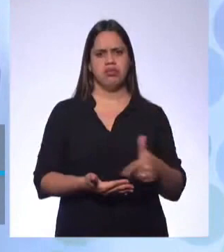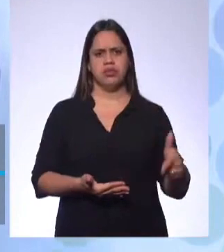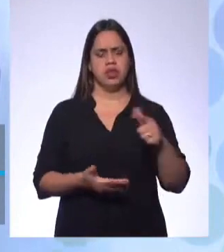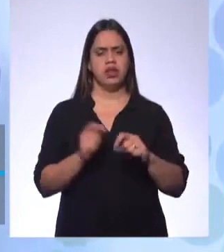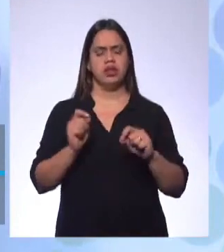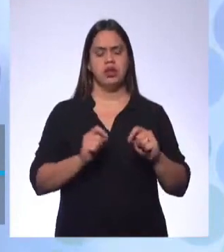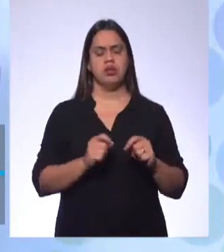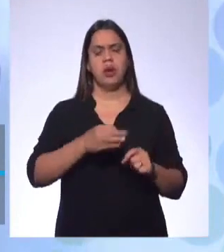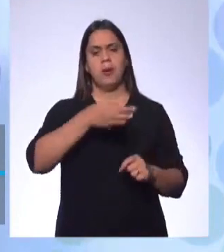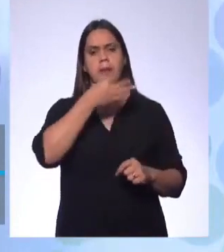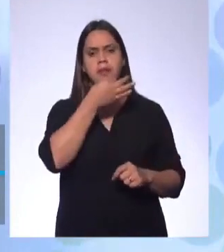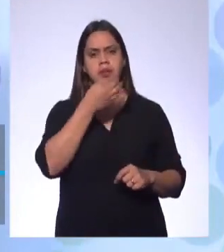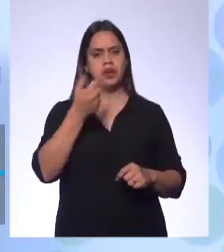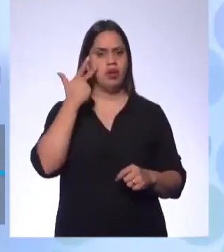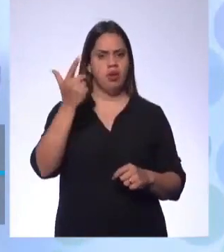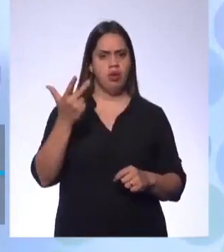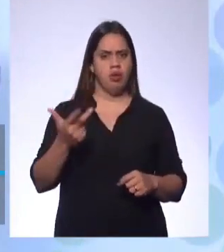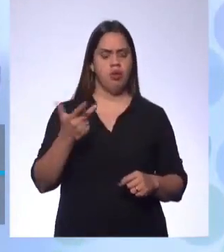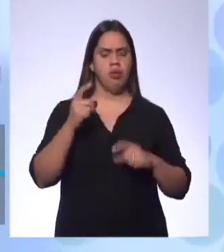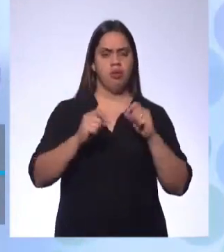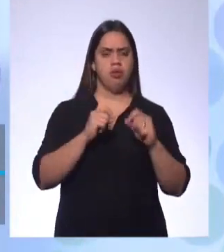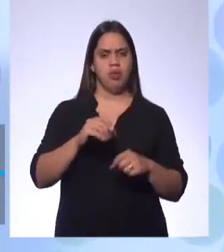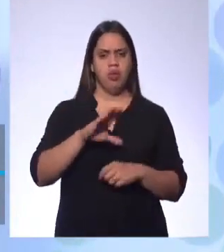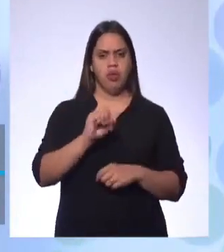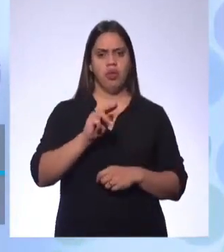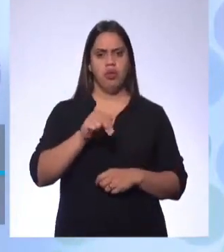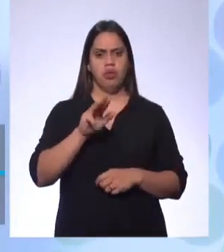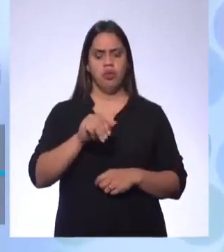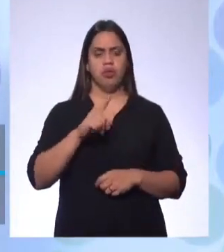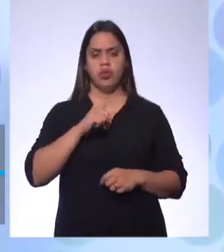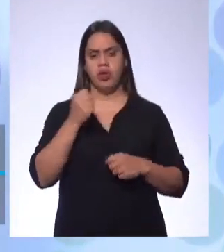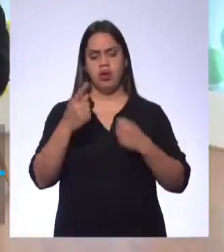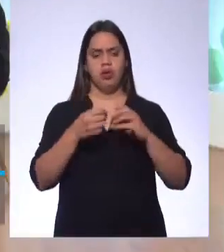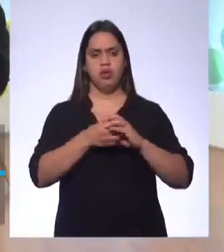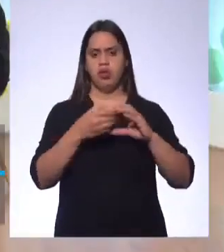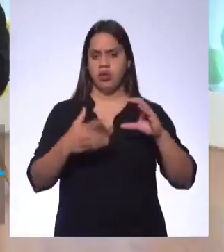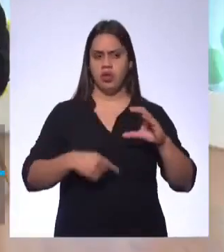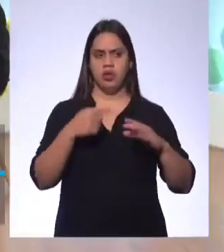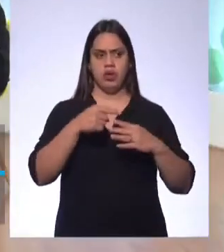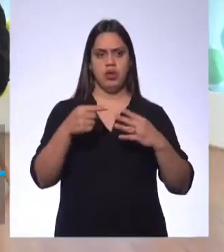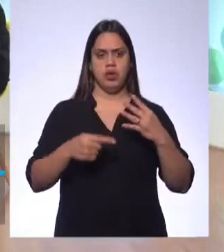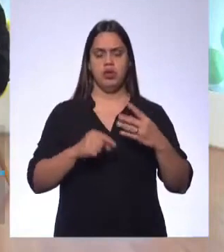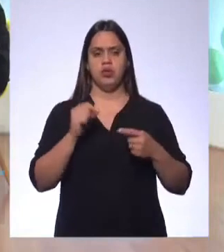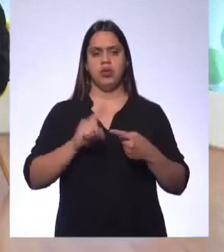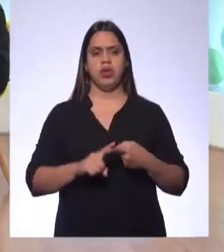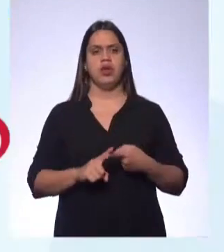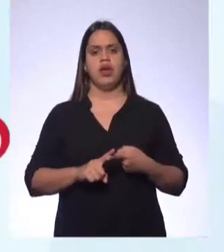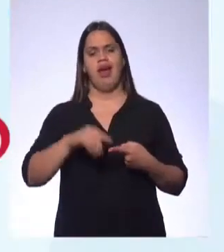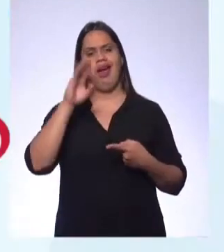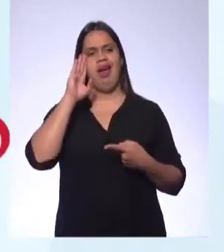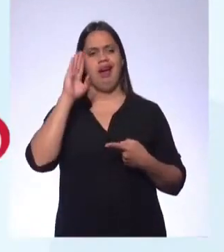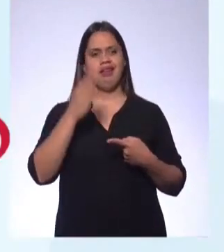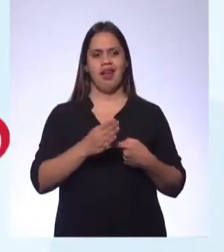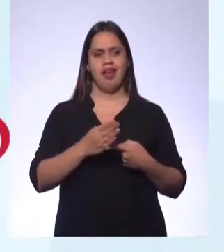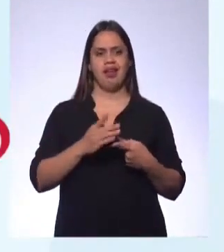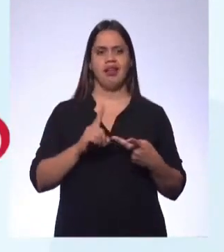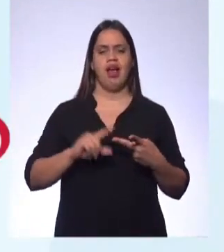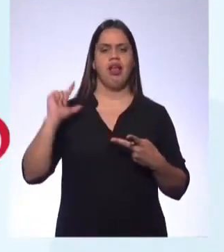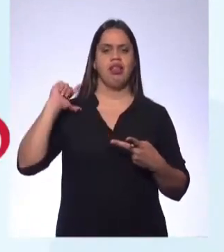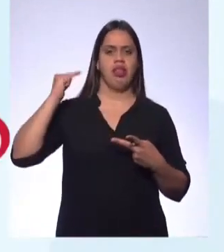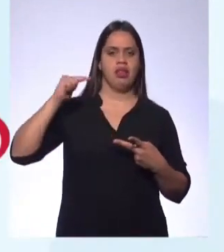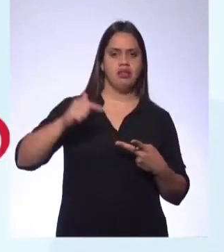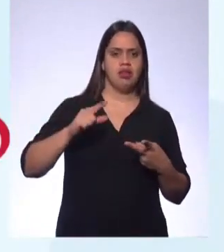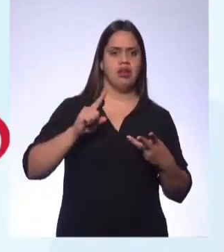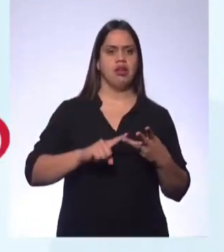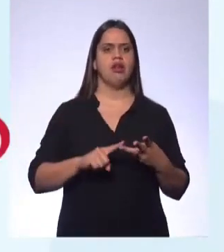senso comum ele é baseado por algumas características. Essas características são a crença, a